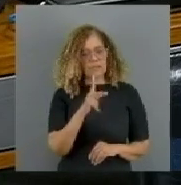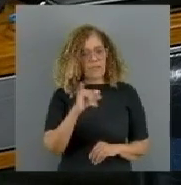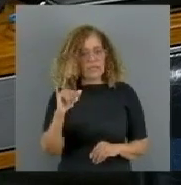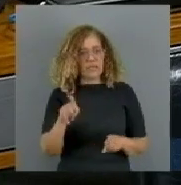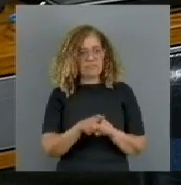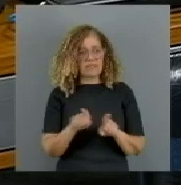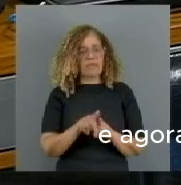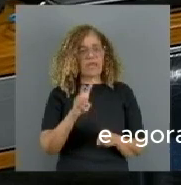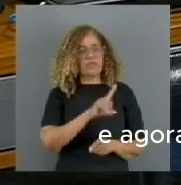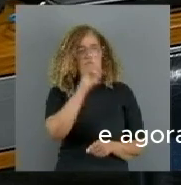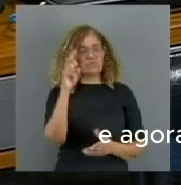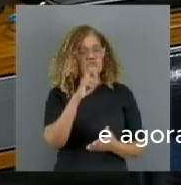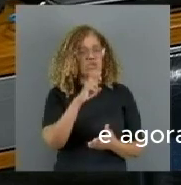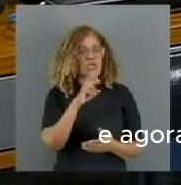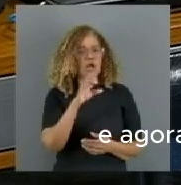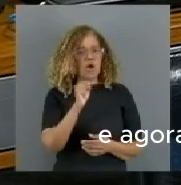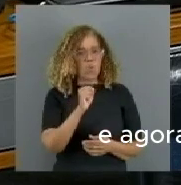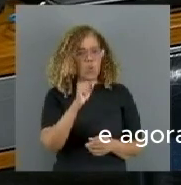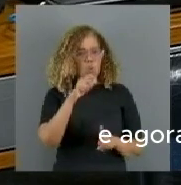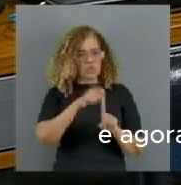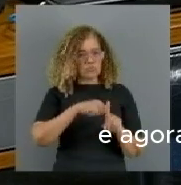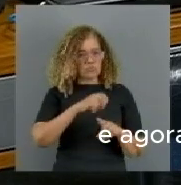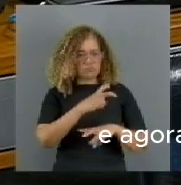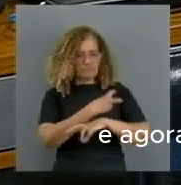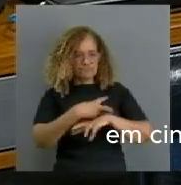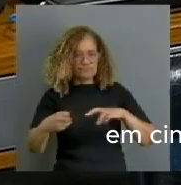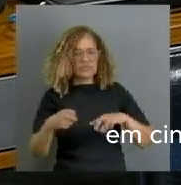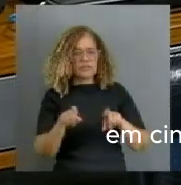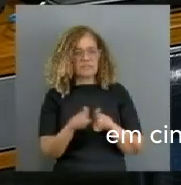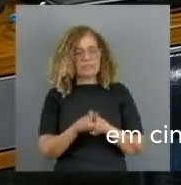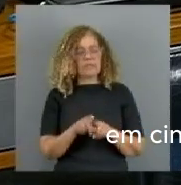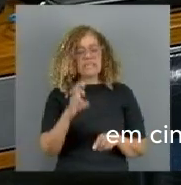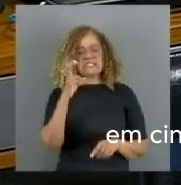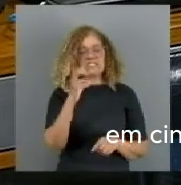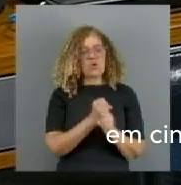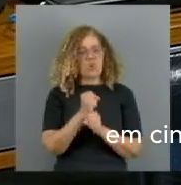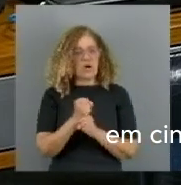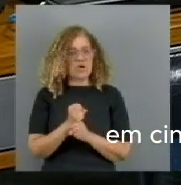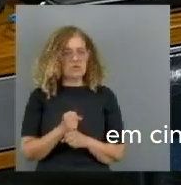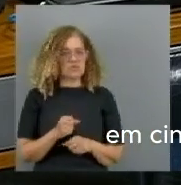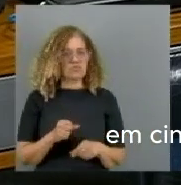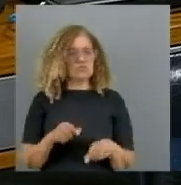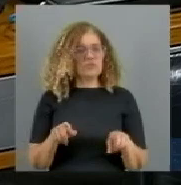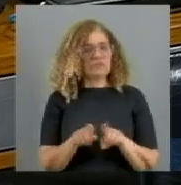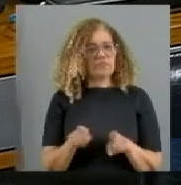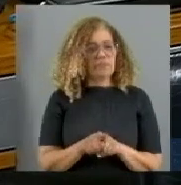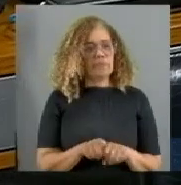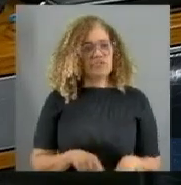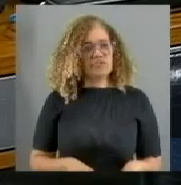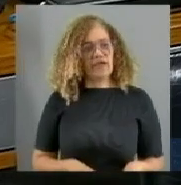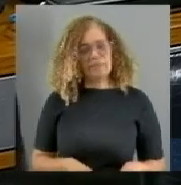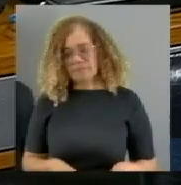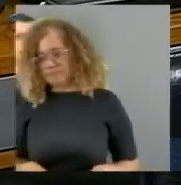que o senhor participou, e agora essa CPI da manipulação de aposta esportiva. Em 5 anos e meio, nós chegamos juntos aqui, sim, nós